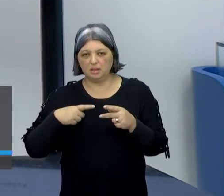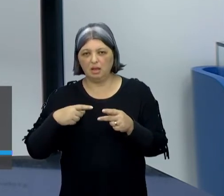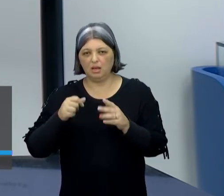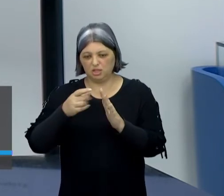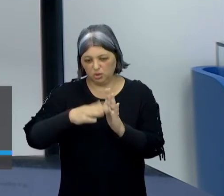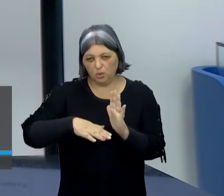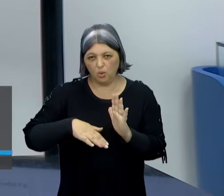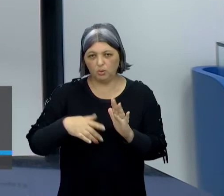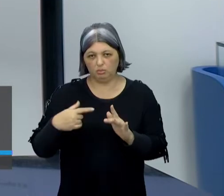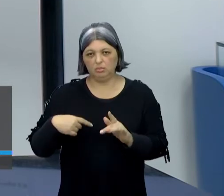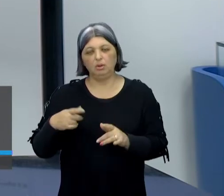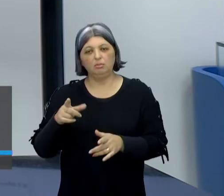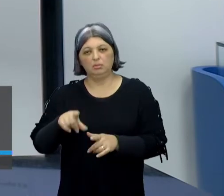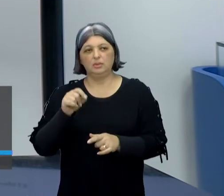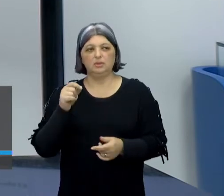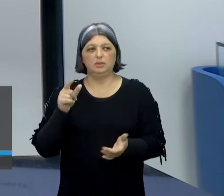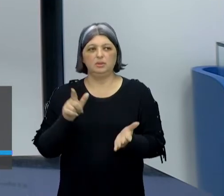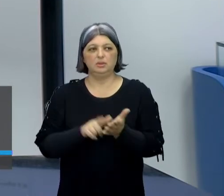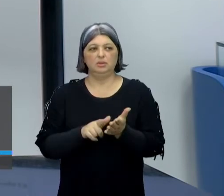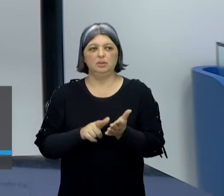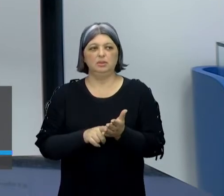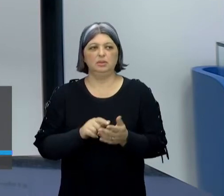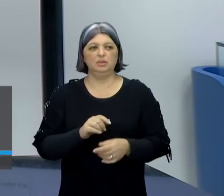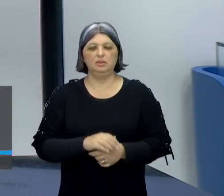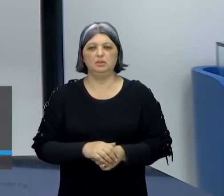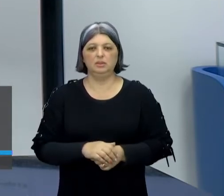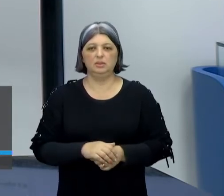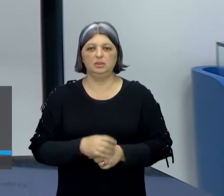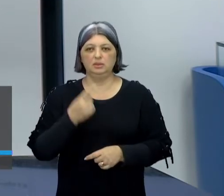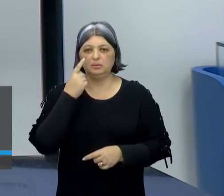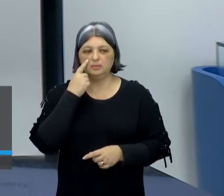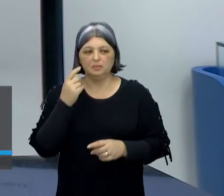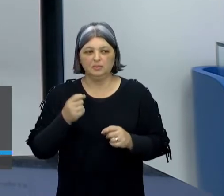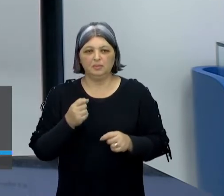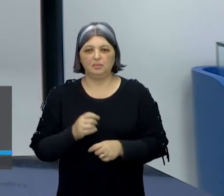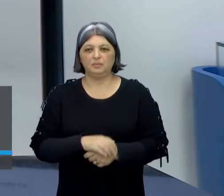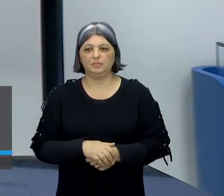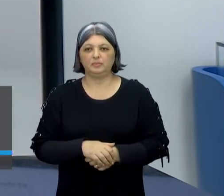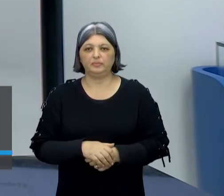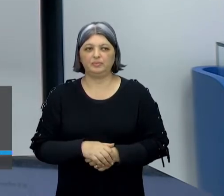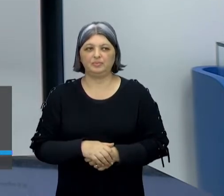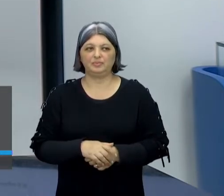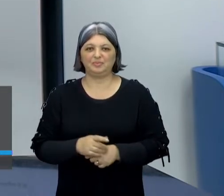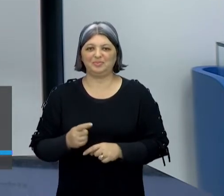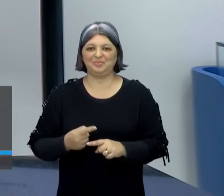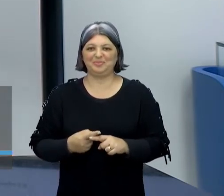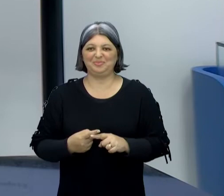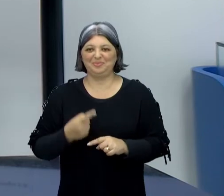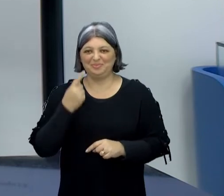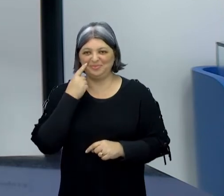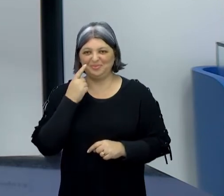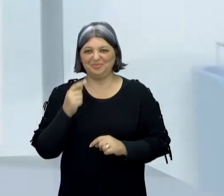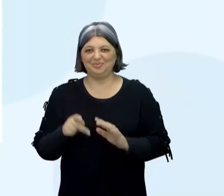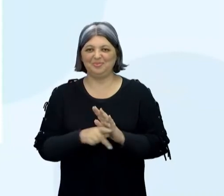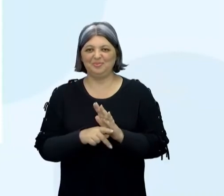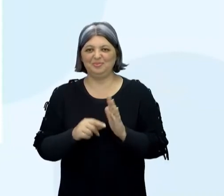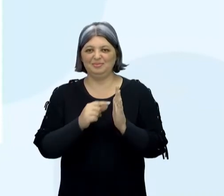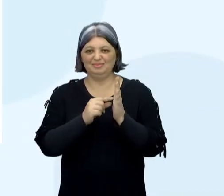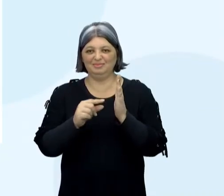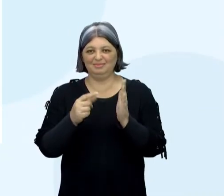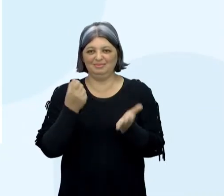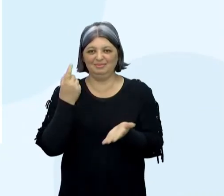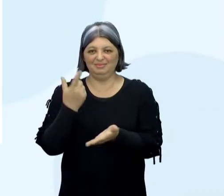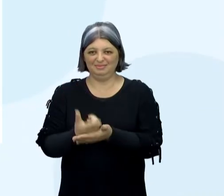optei pelo boleto. E aí quando eu optei pelo boleto, vem o preço aí, né, da minha